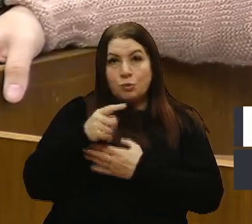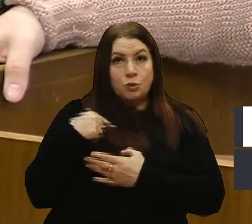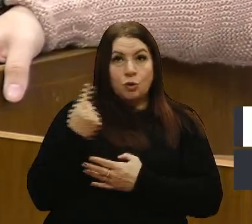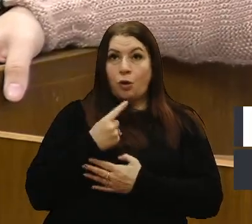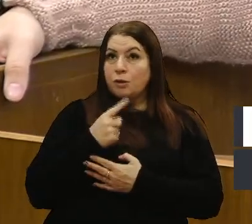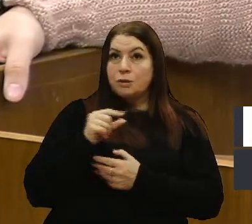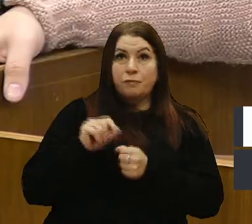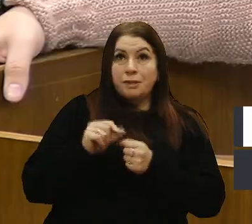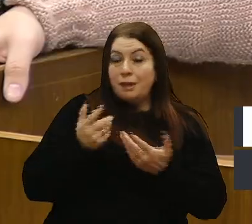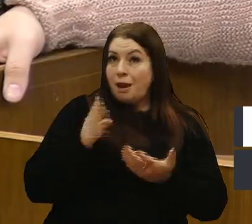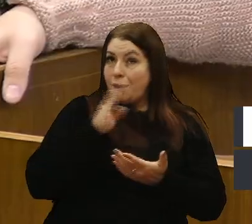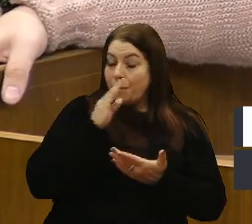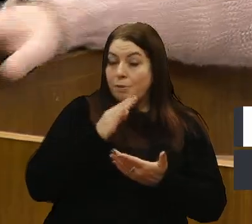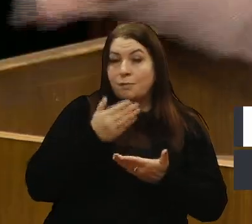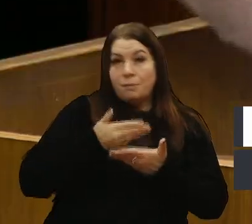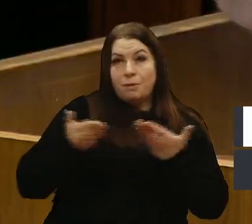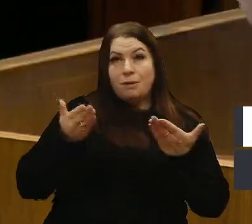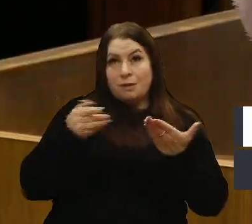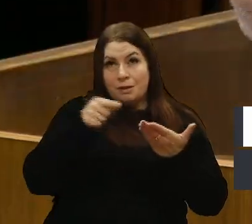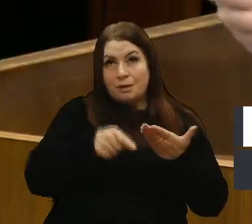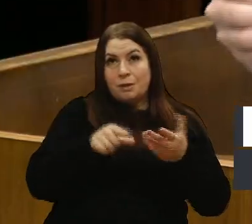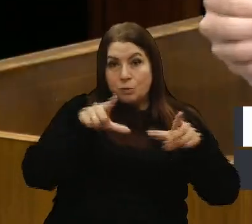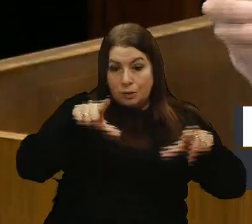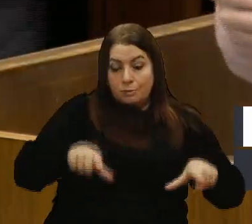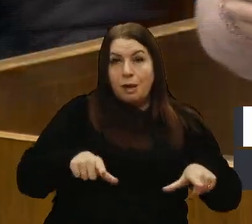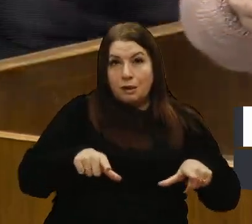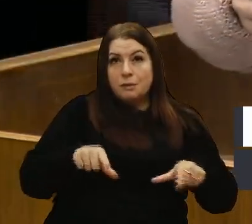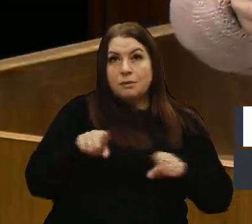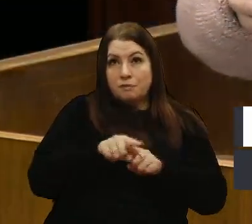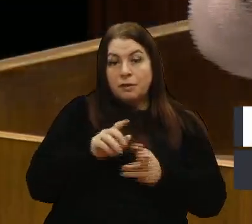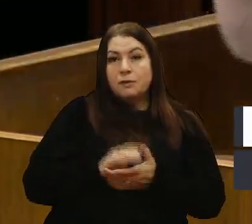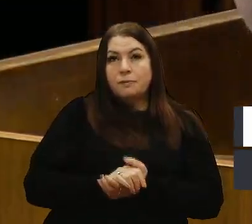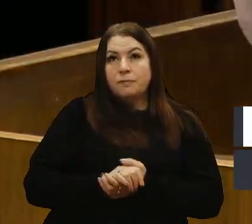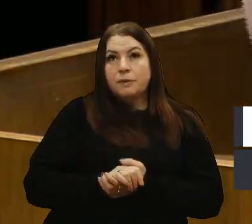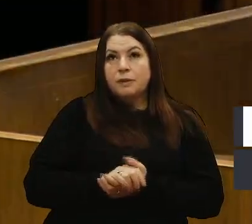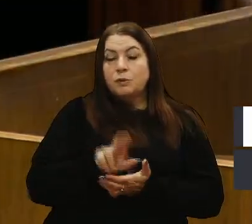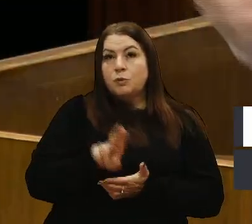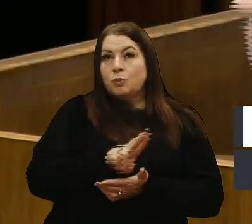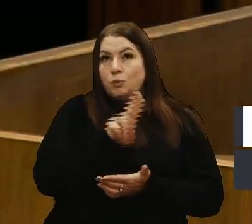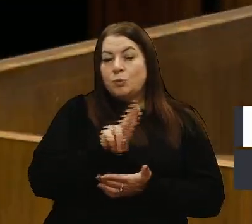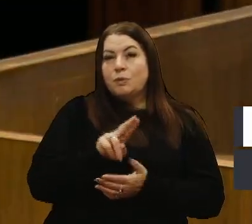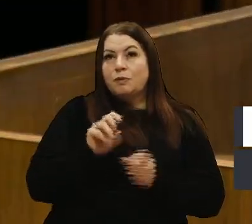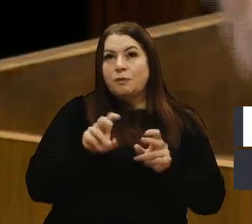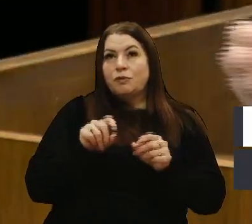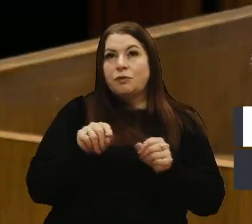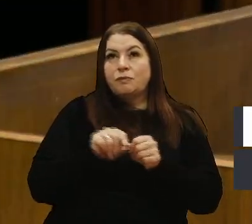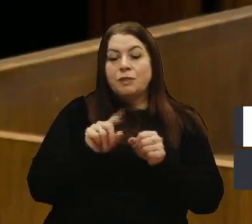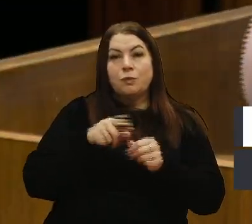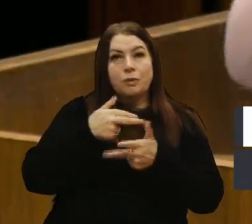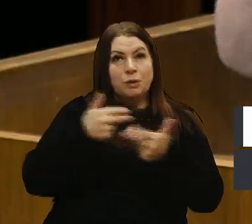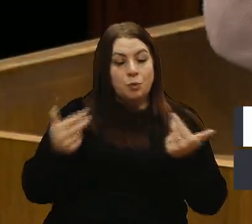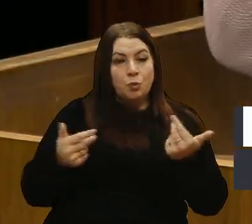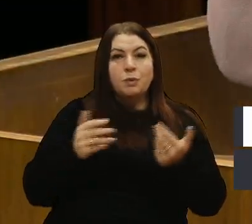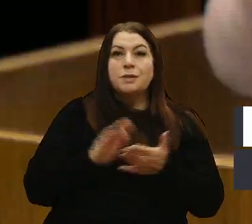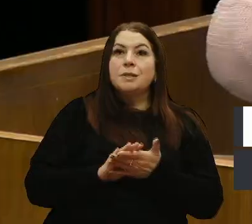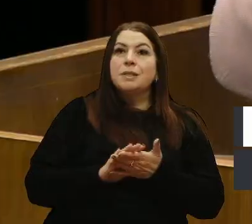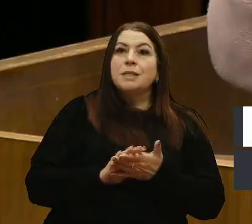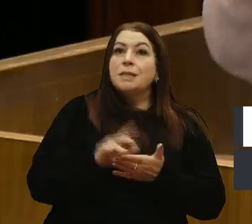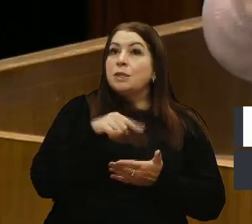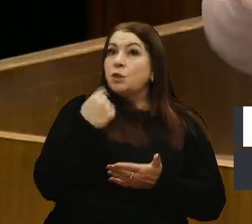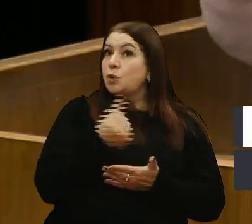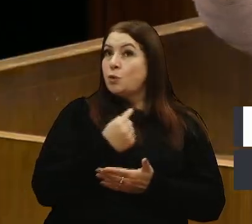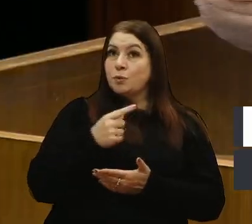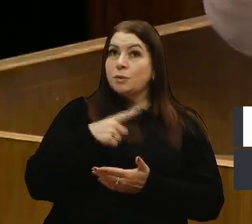não agirmos, nós vamos perder esse espaço, vai ser utilizado, vendido para fazer outra coisa e